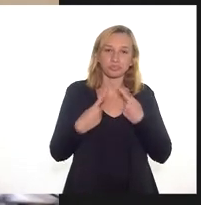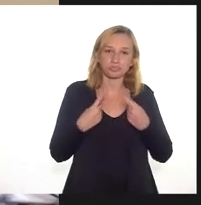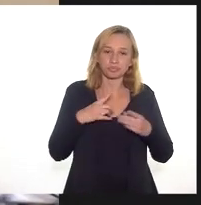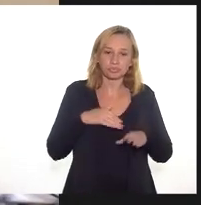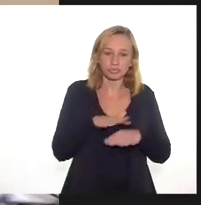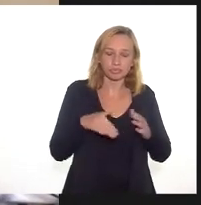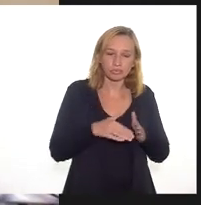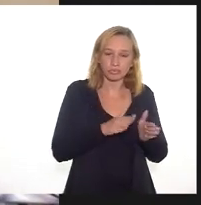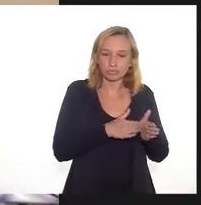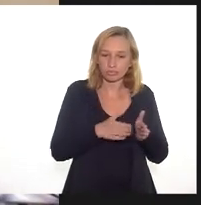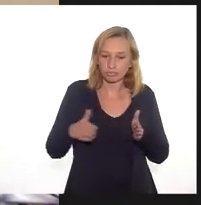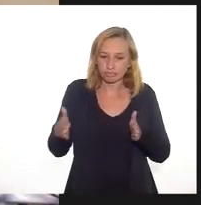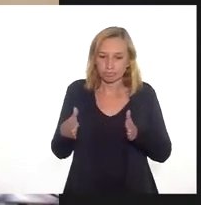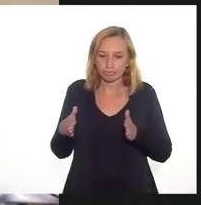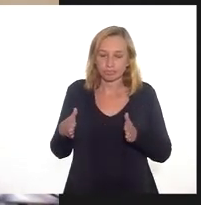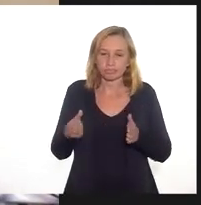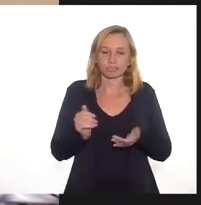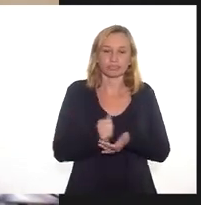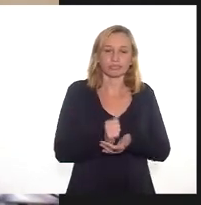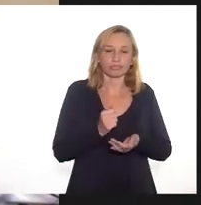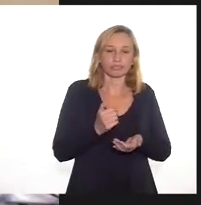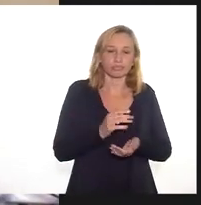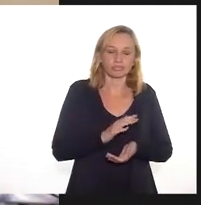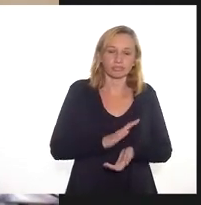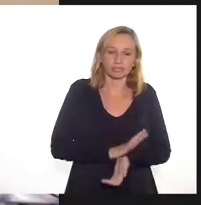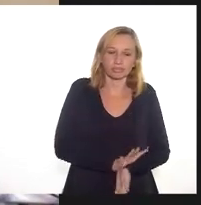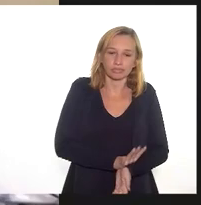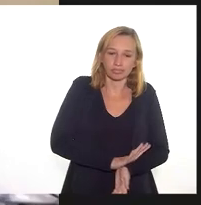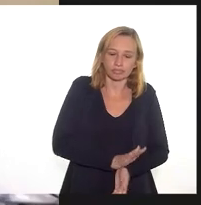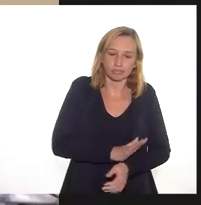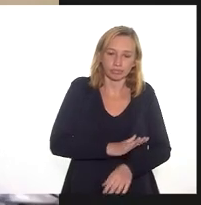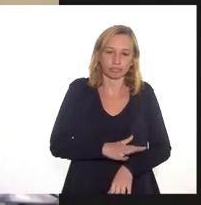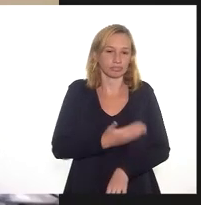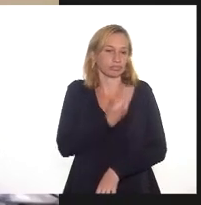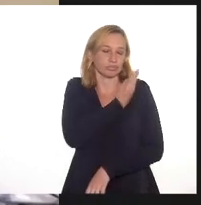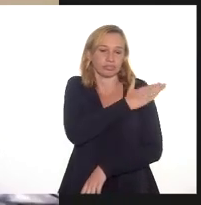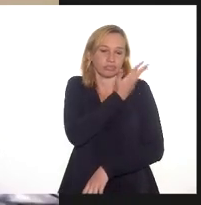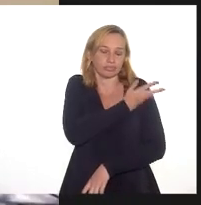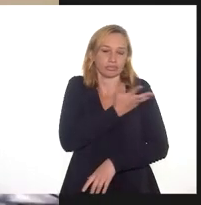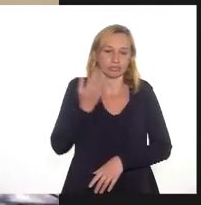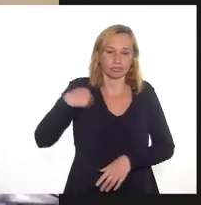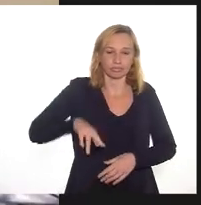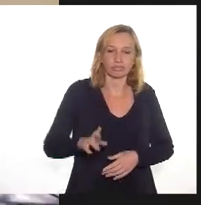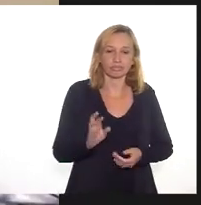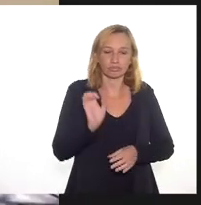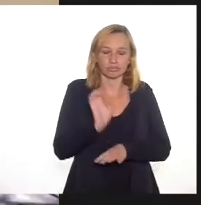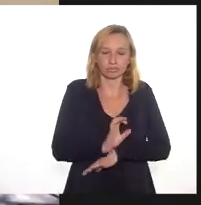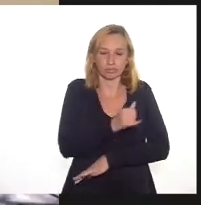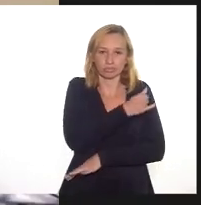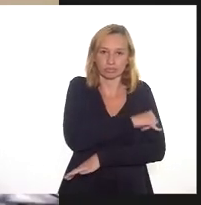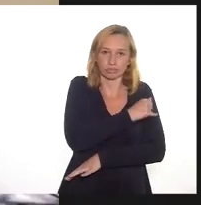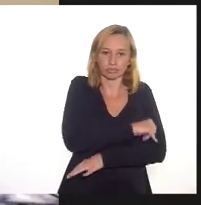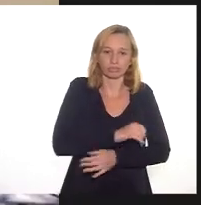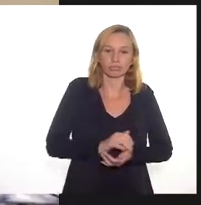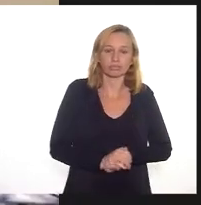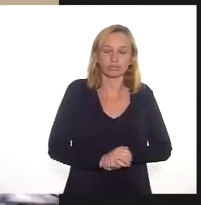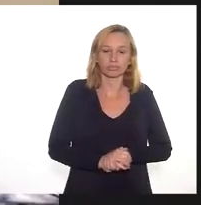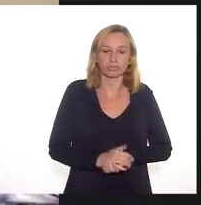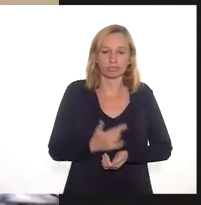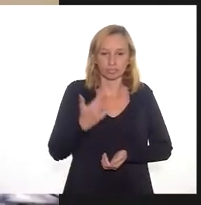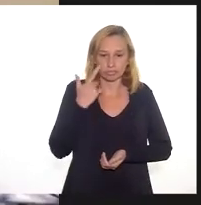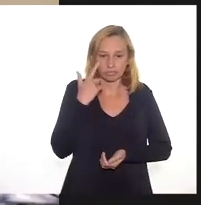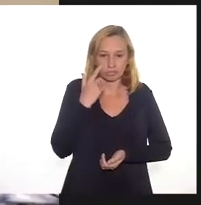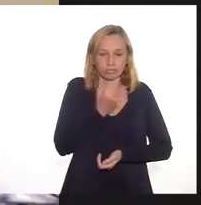o processo de intolerância religiosa ocorrida no estado do Rio de Janeiro, e não é à toa, senhor presidente, que vemos os